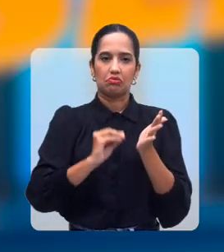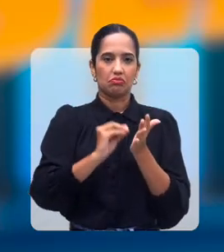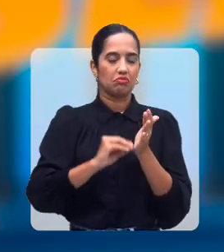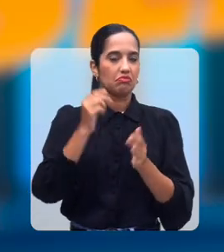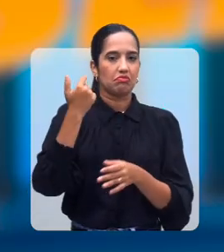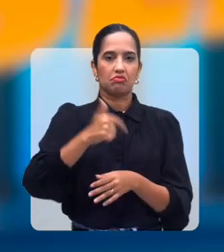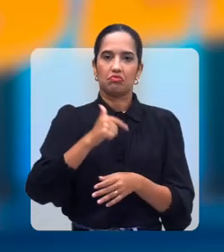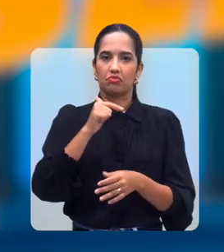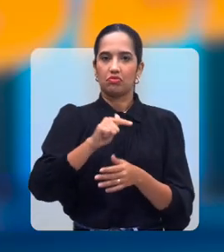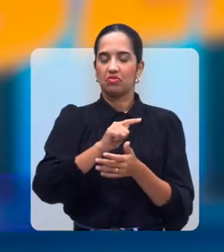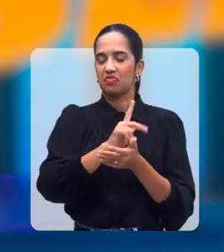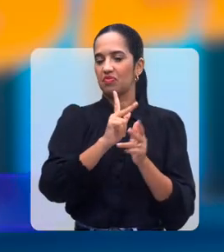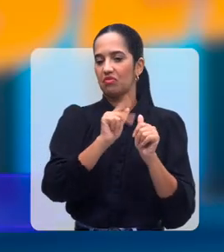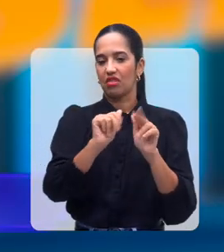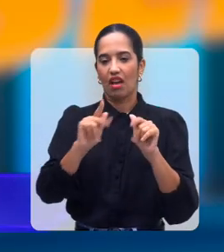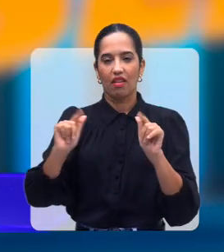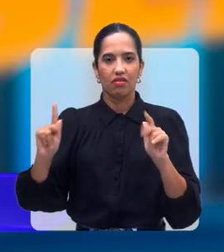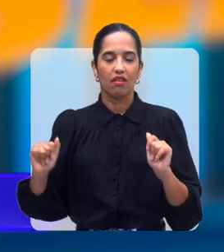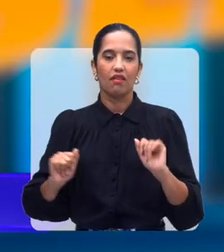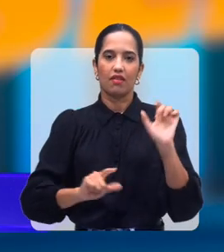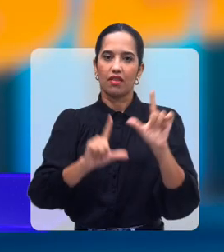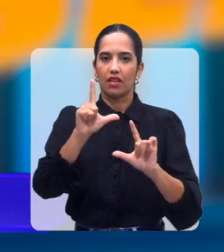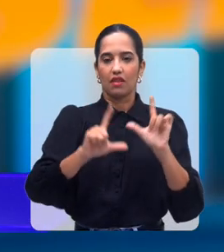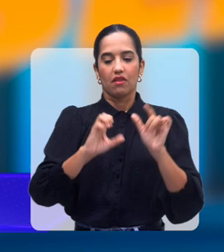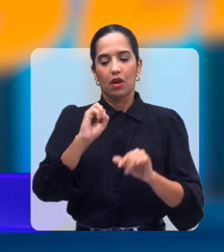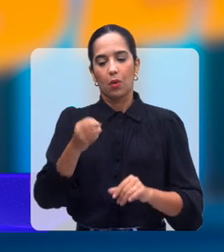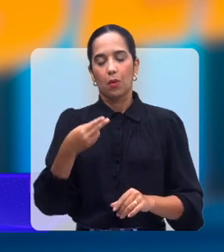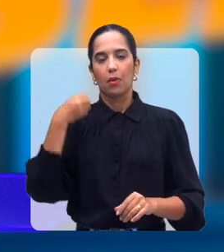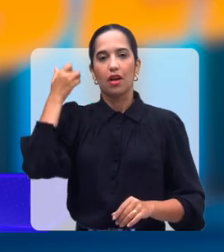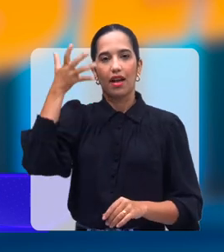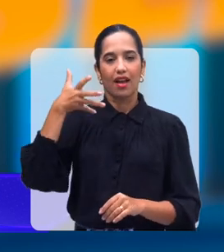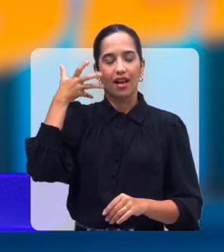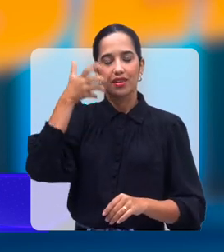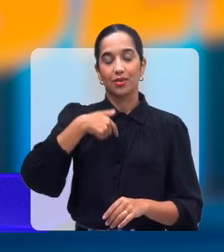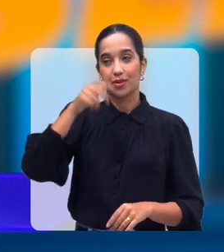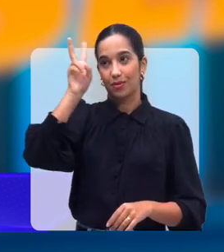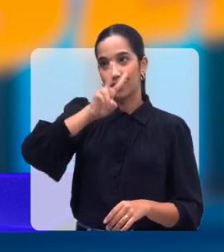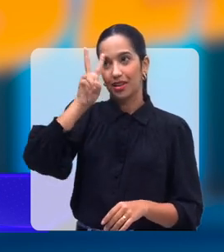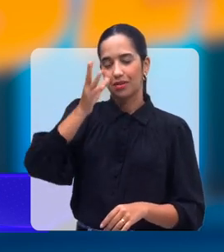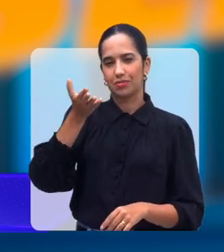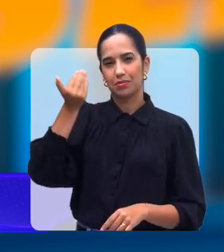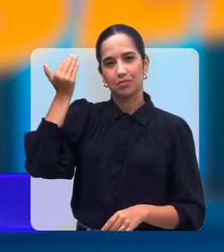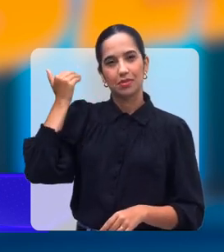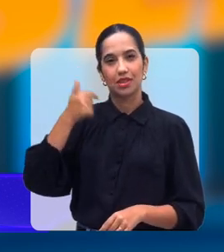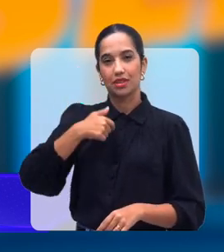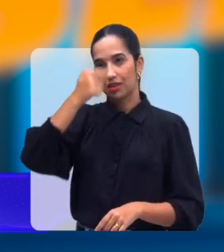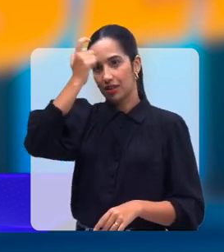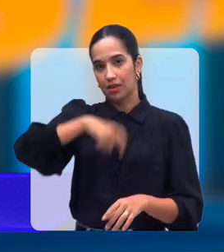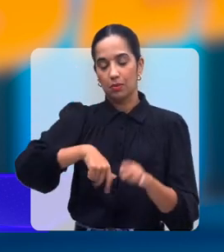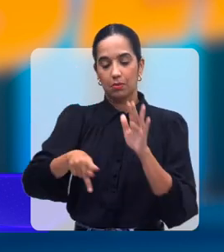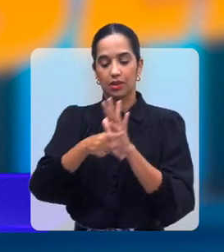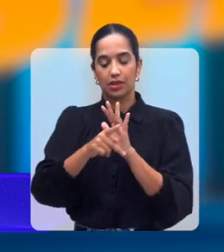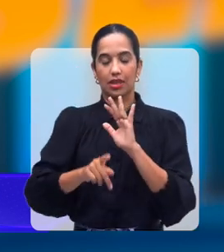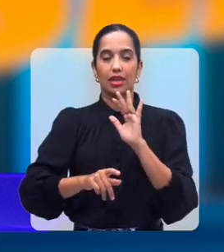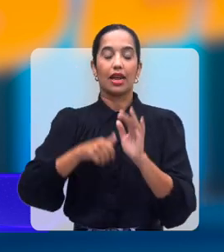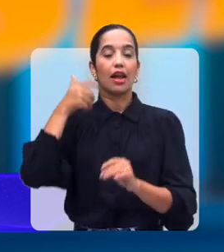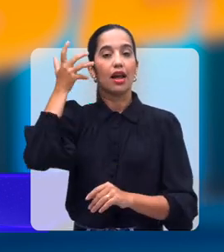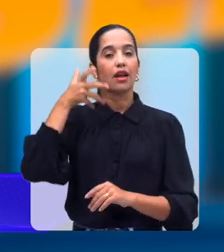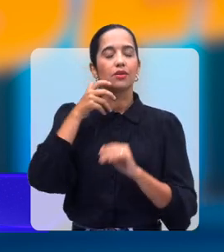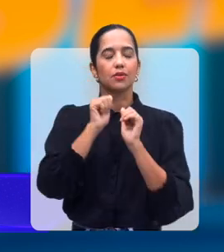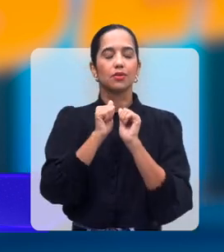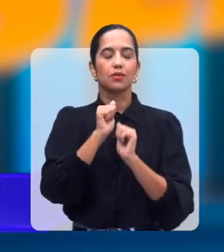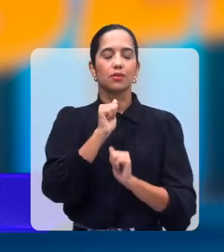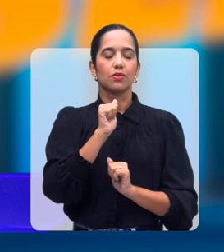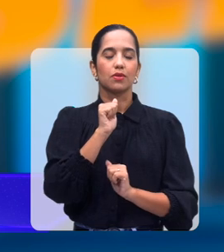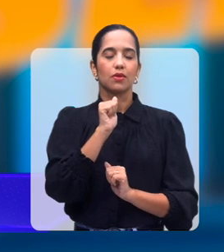não via em nenhum canal de televisão e rádio. E naquela época eu era da Rádio Assembleia, FM